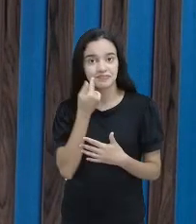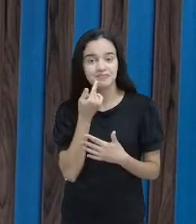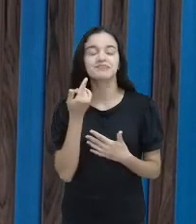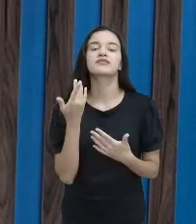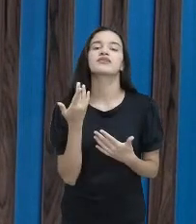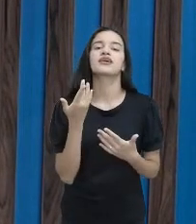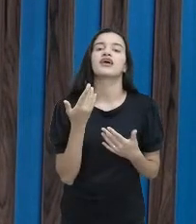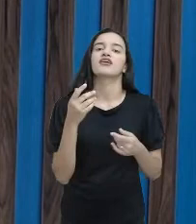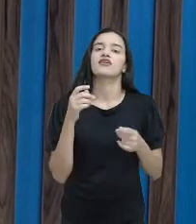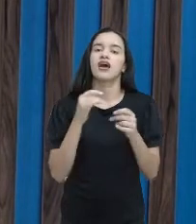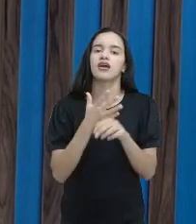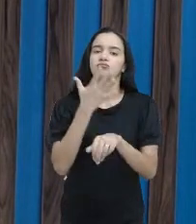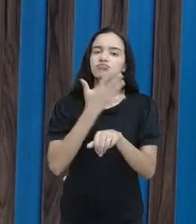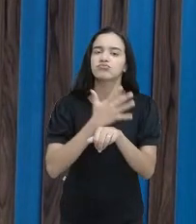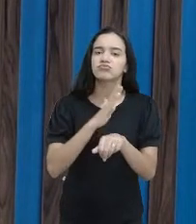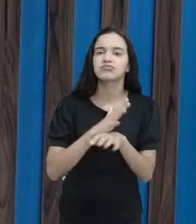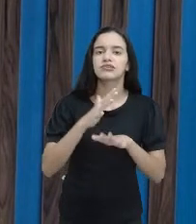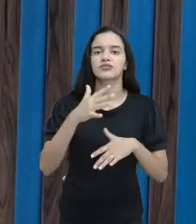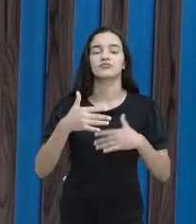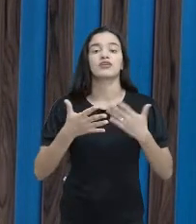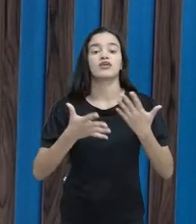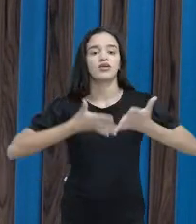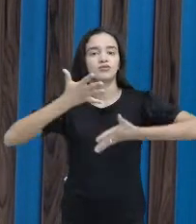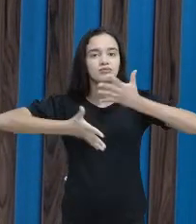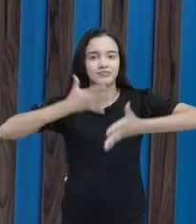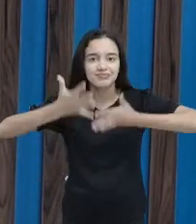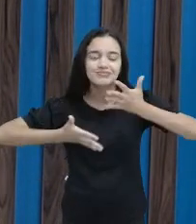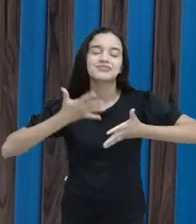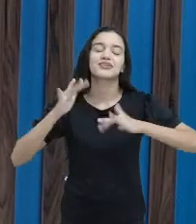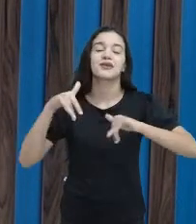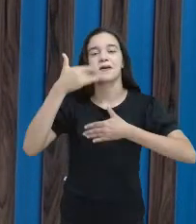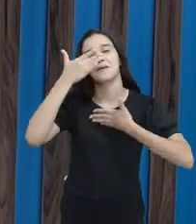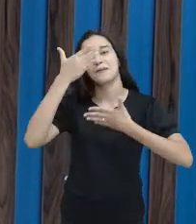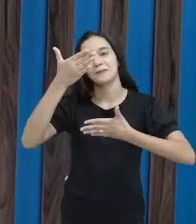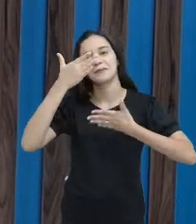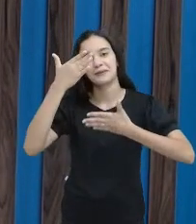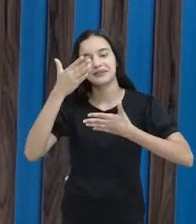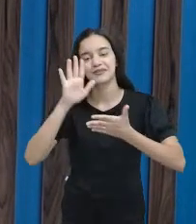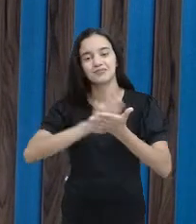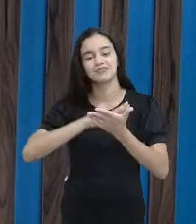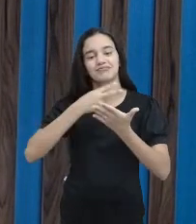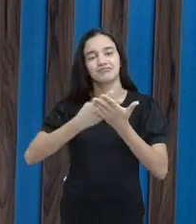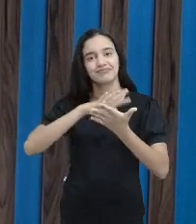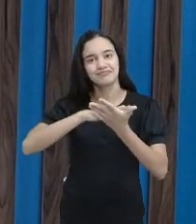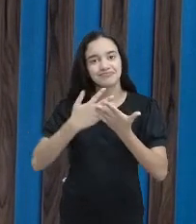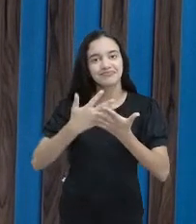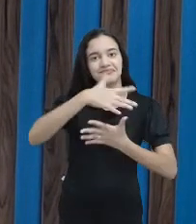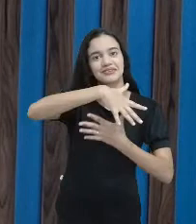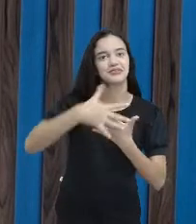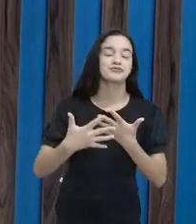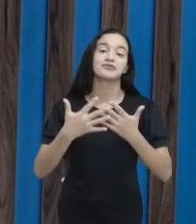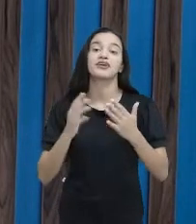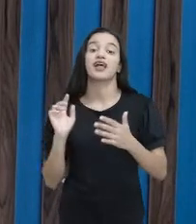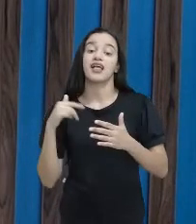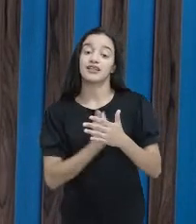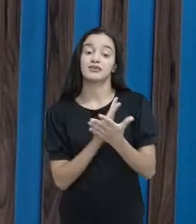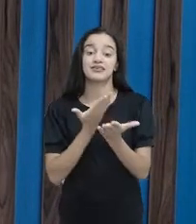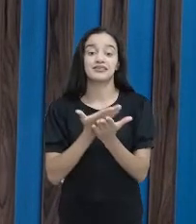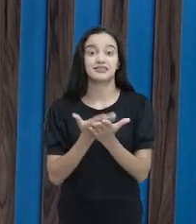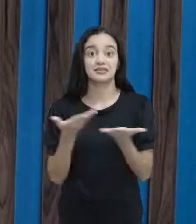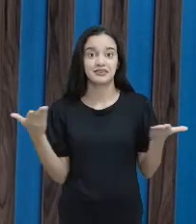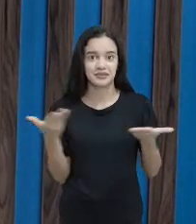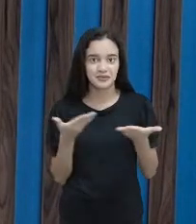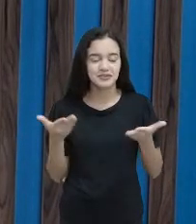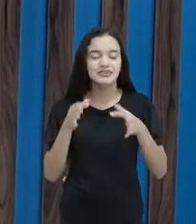fazendo esse serviço aqui para a gente, né, Midian? Muito obrigada por traduzir para a língua brasileira de sinais a nossa aula de hoje, tá